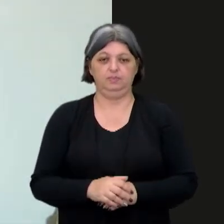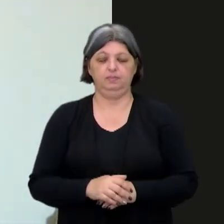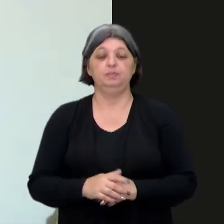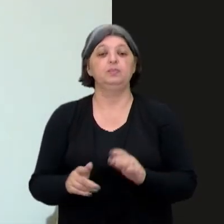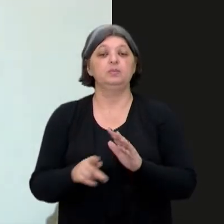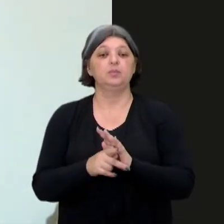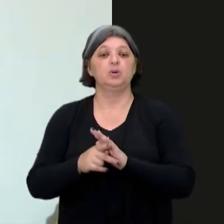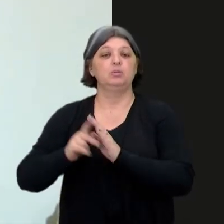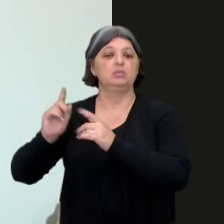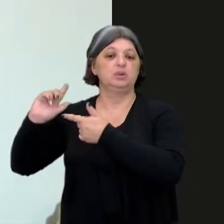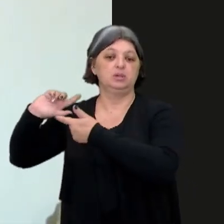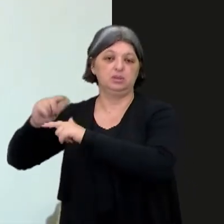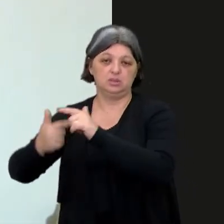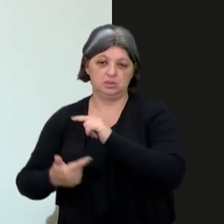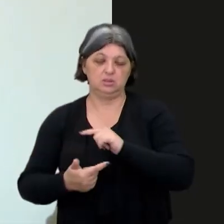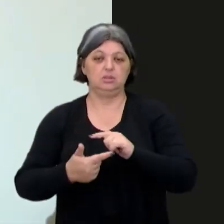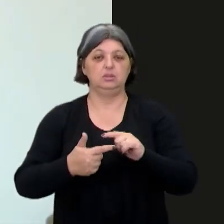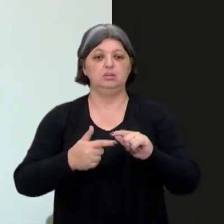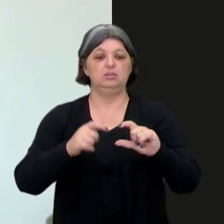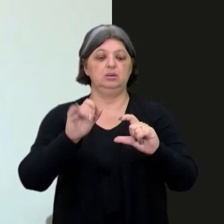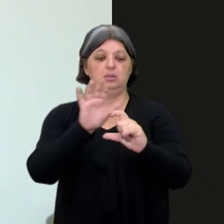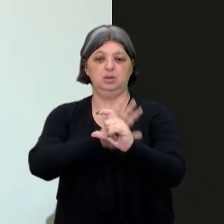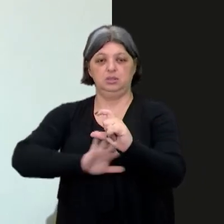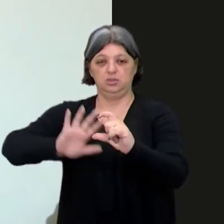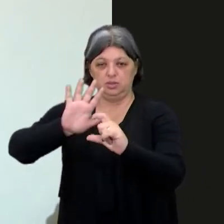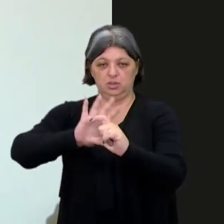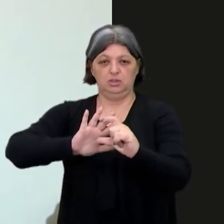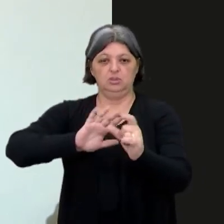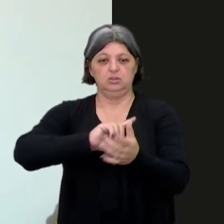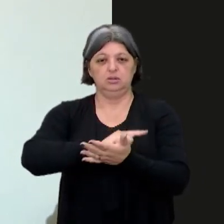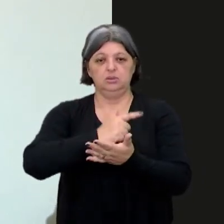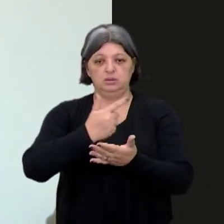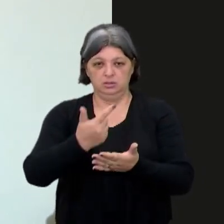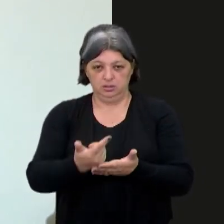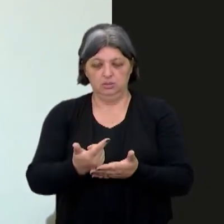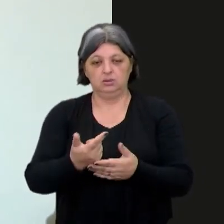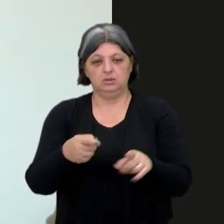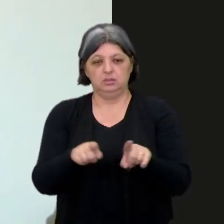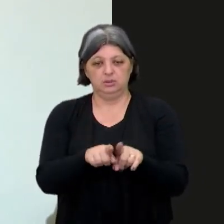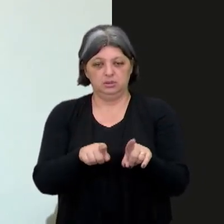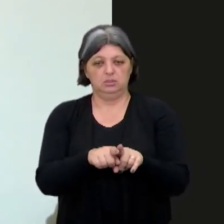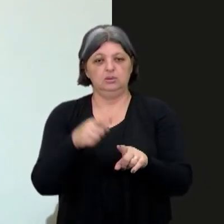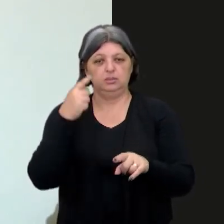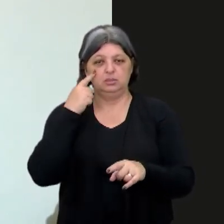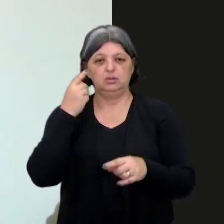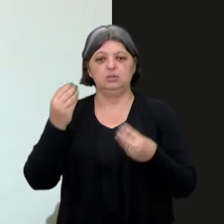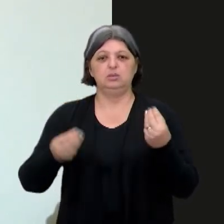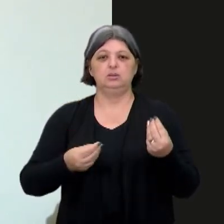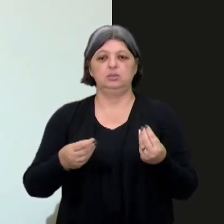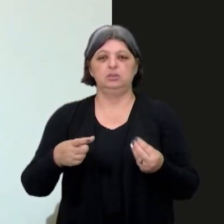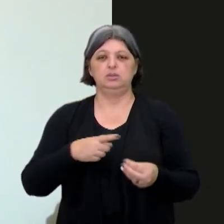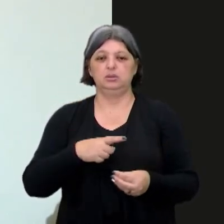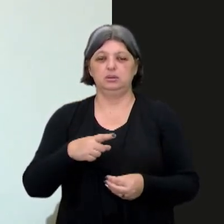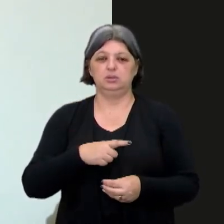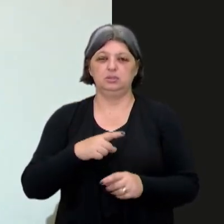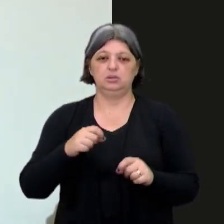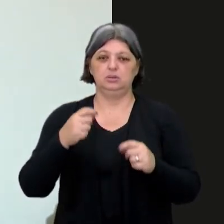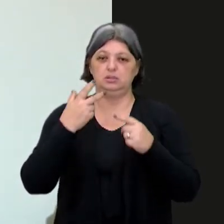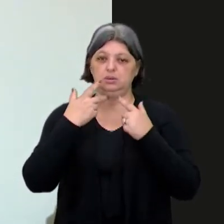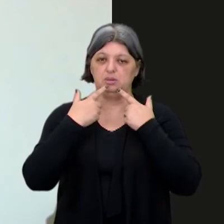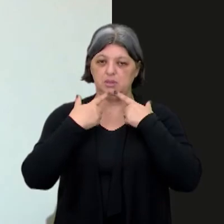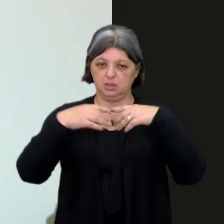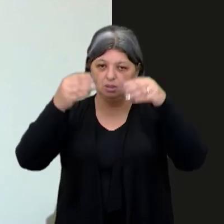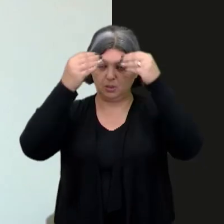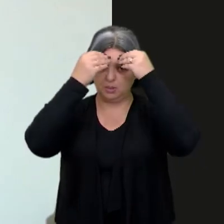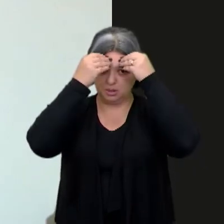da Charge, dos jornais, mais a velocidade da linguagem da Charge de internet ou do meme, e aí tu tem uma linguagem que pode ser considerada uma nova